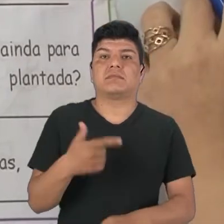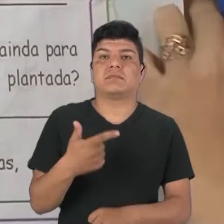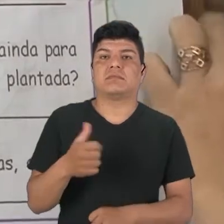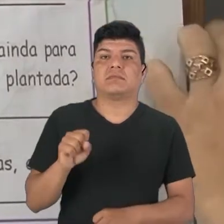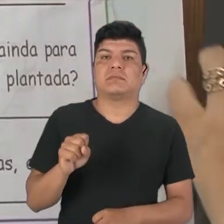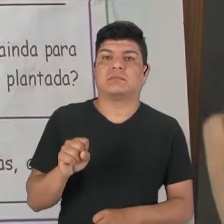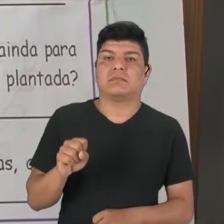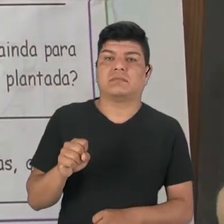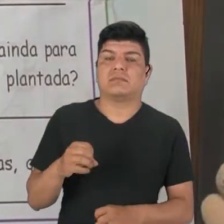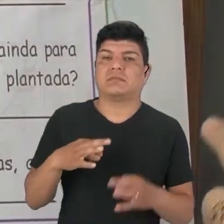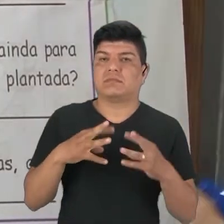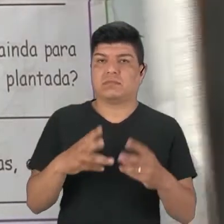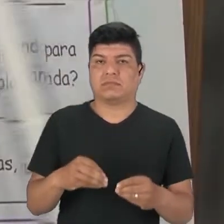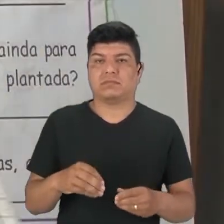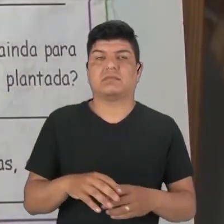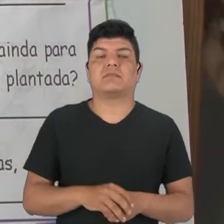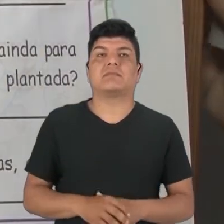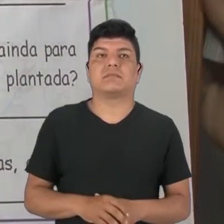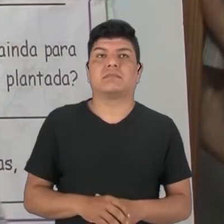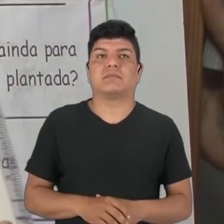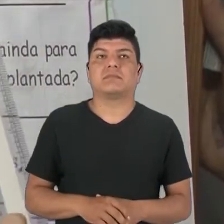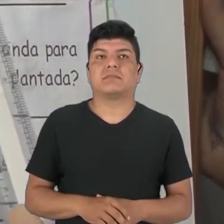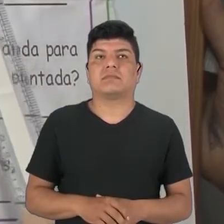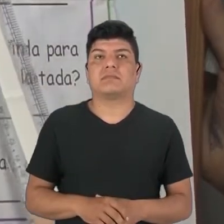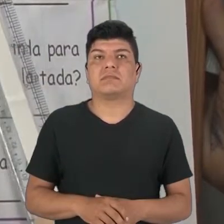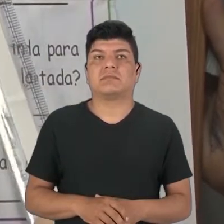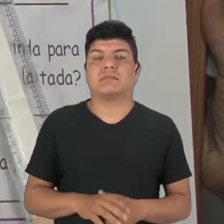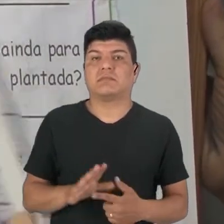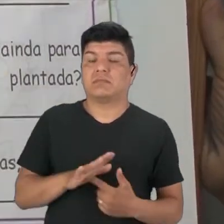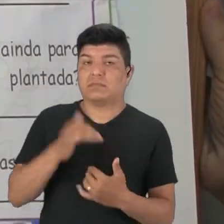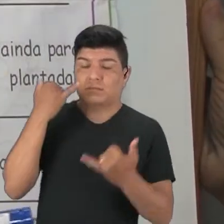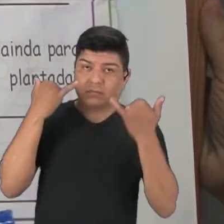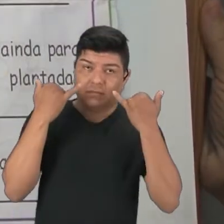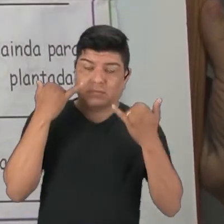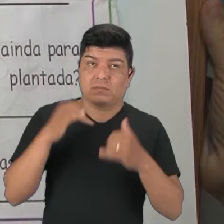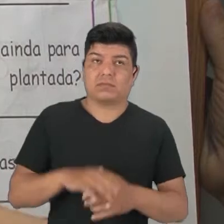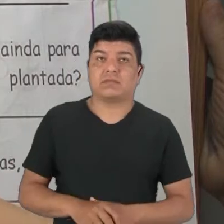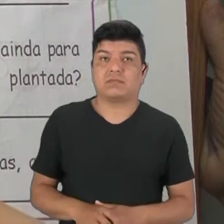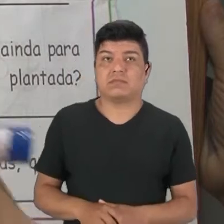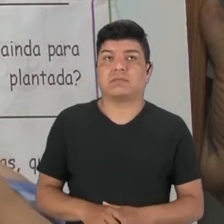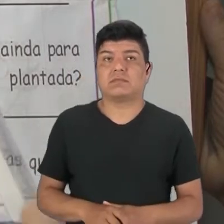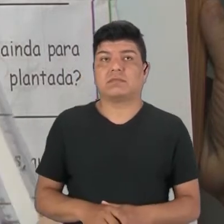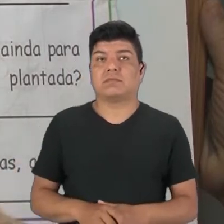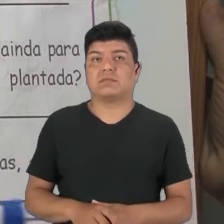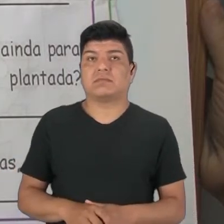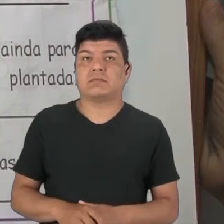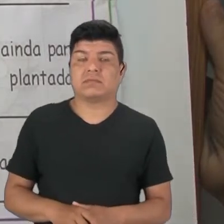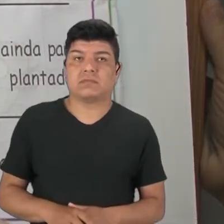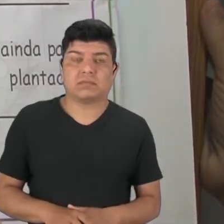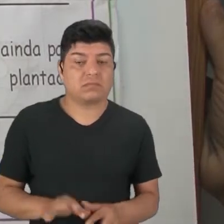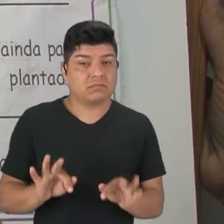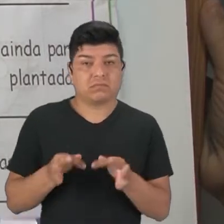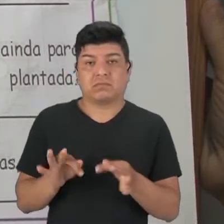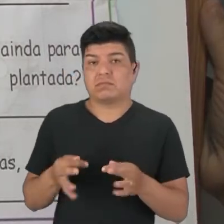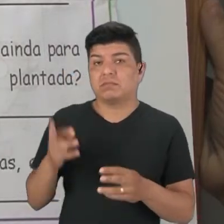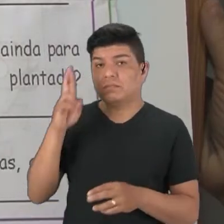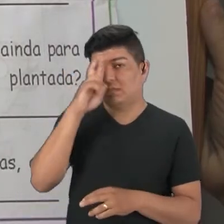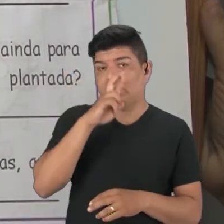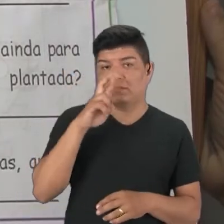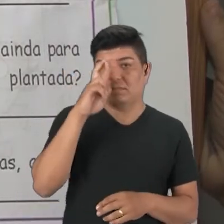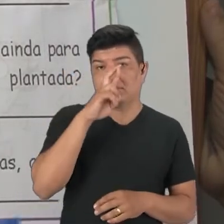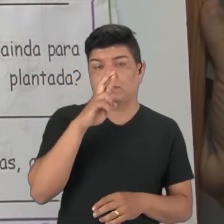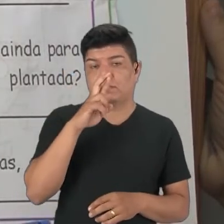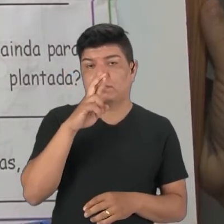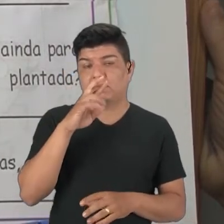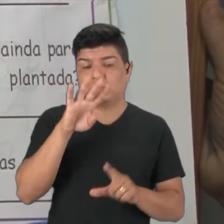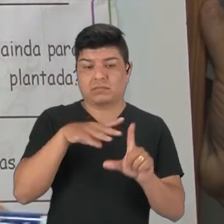28 garis no total. E assim, eu coloquei essa informação, só simplesmente observando o